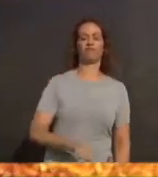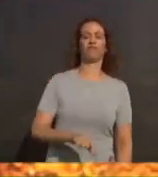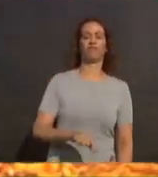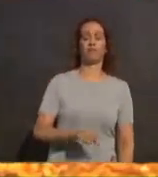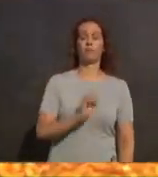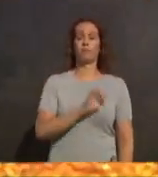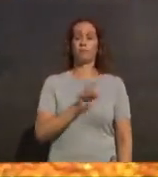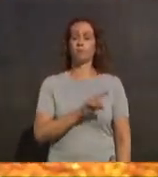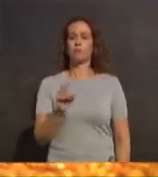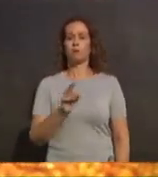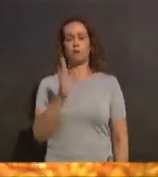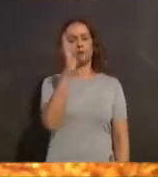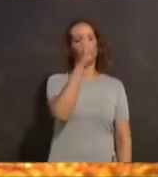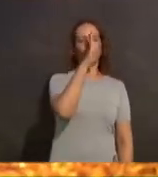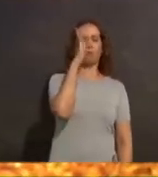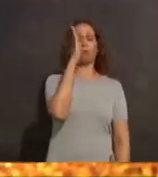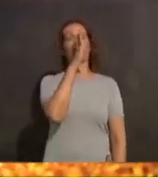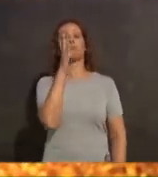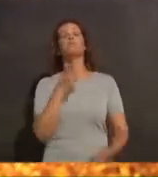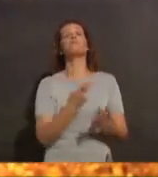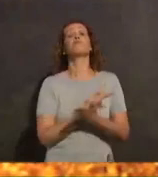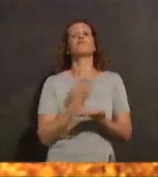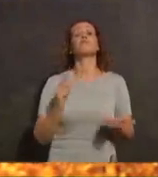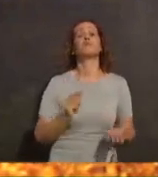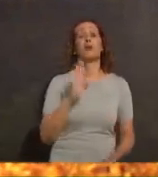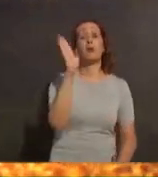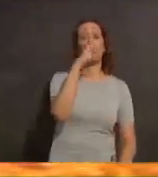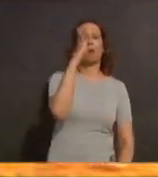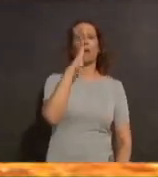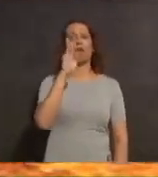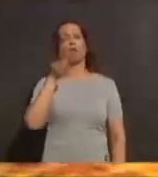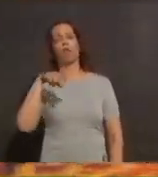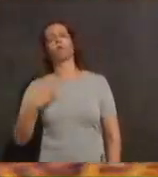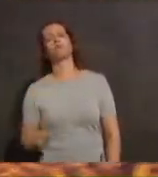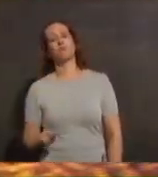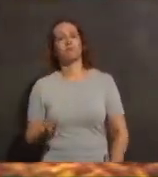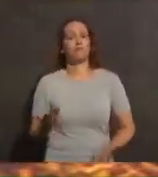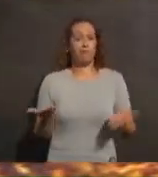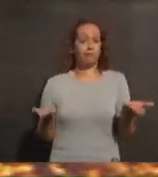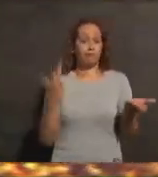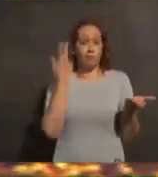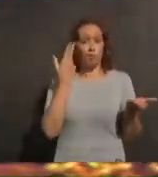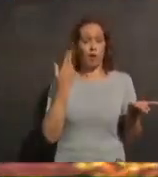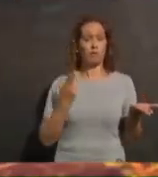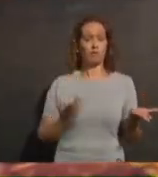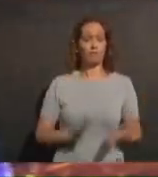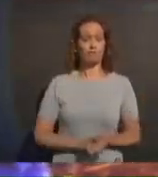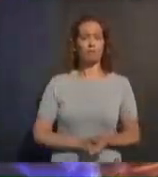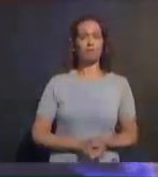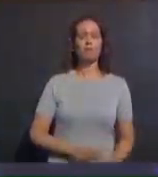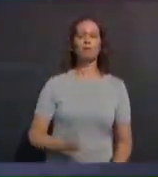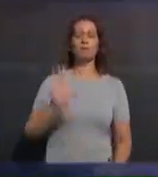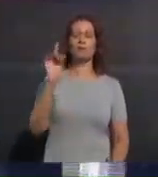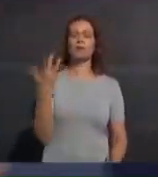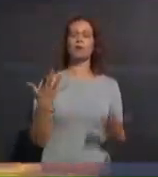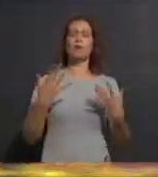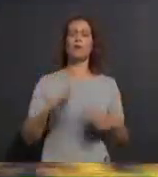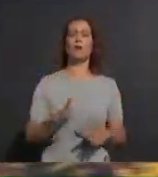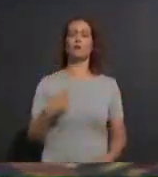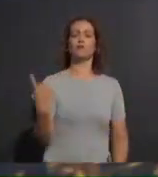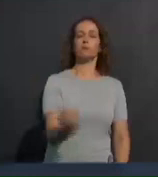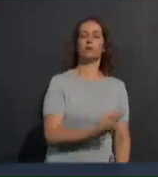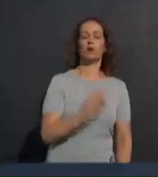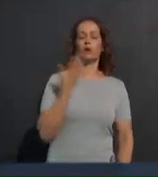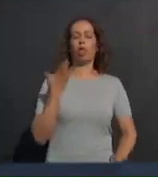Se você fica tonto, o que que isso faz? Cair. Sabe por que Deus não quer a gente